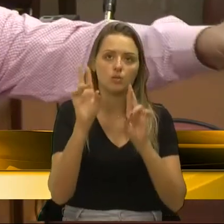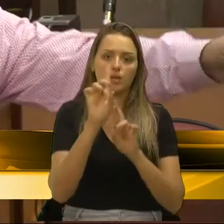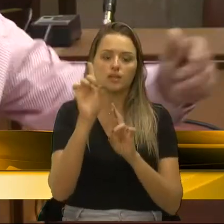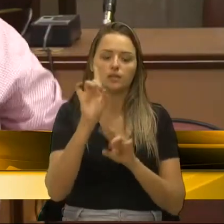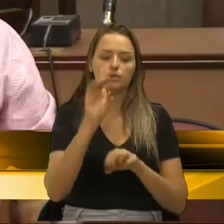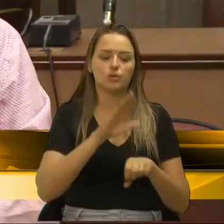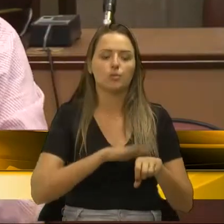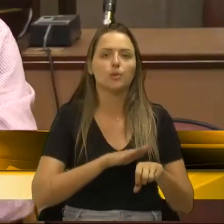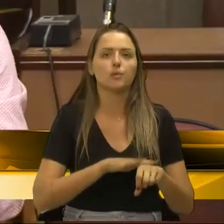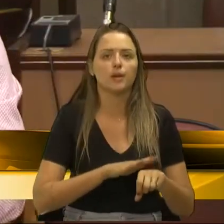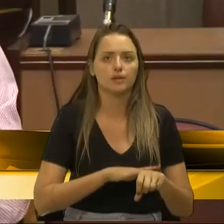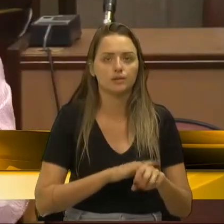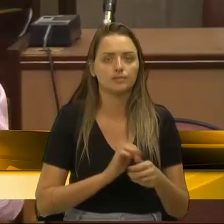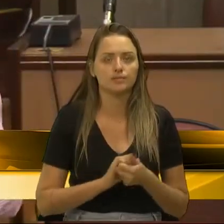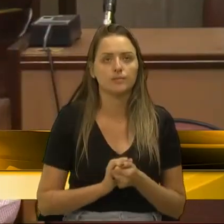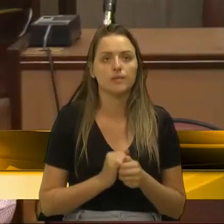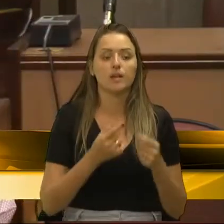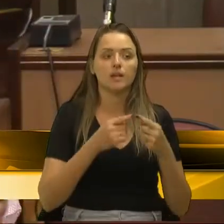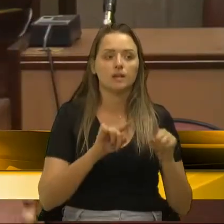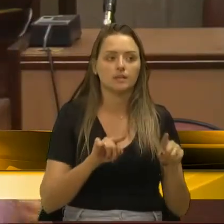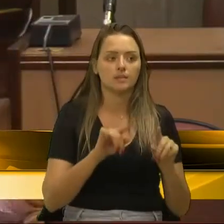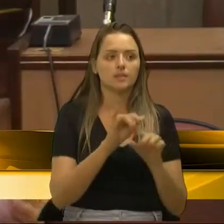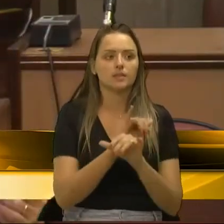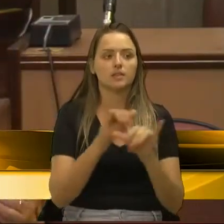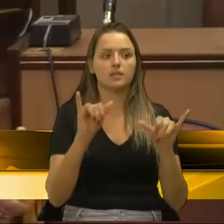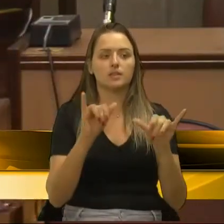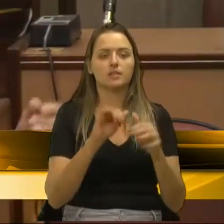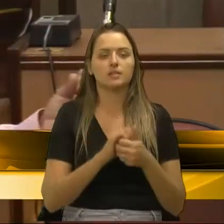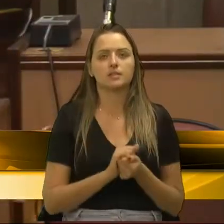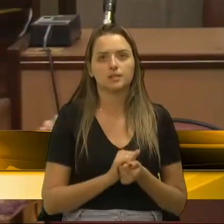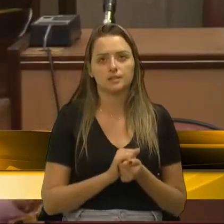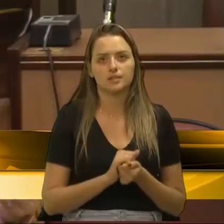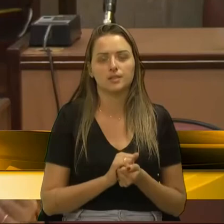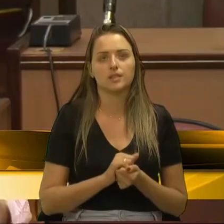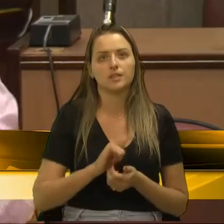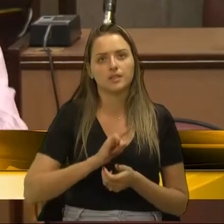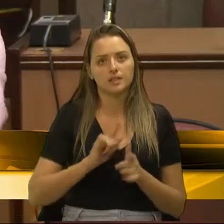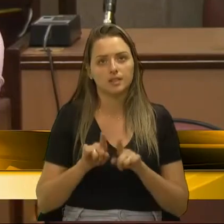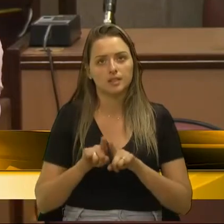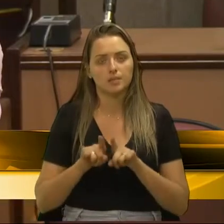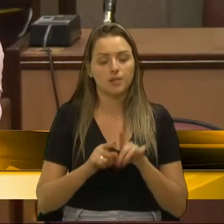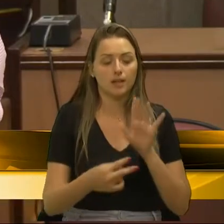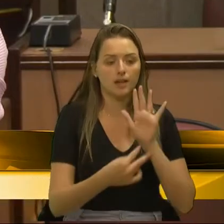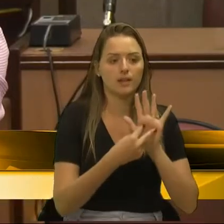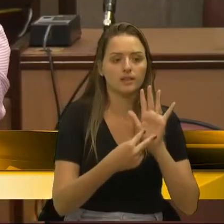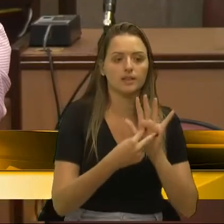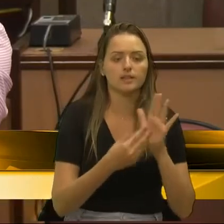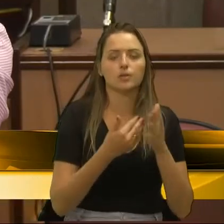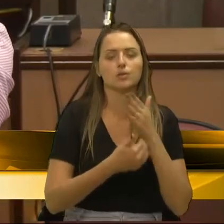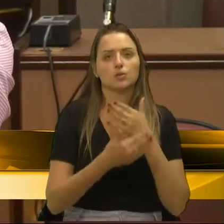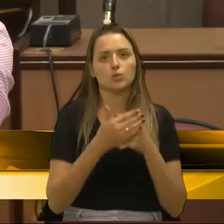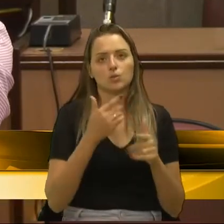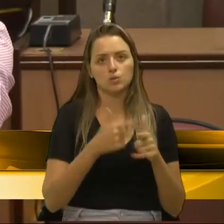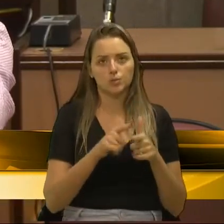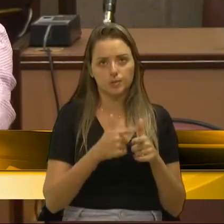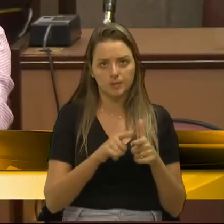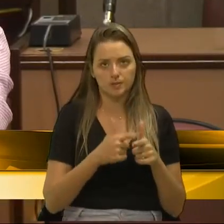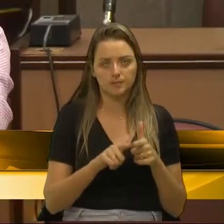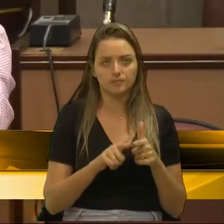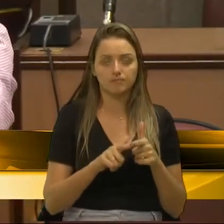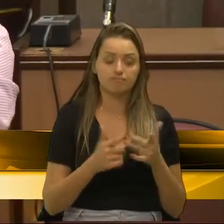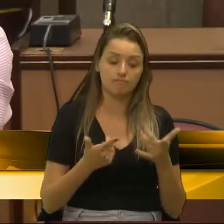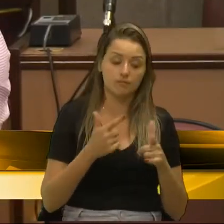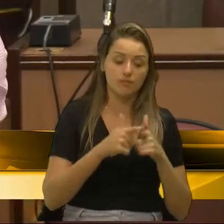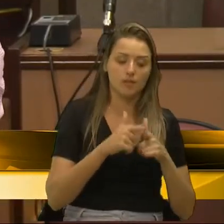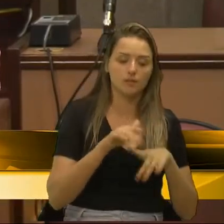momentâneo por alguns momentos. Ele colocou muito bem que no primeiro momento ele ia dar atenção a esses problemas pontuais, problema